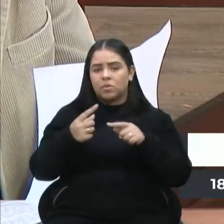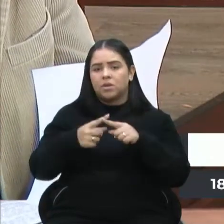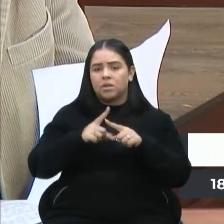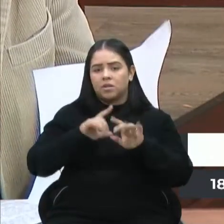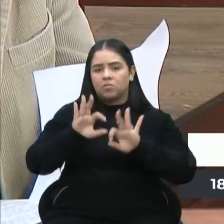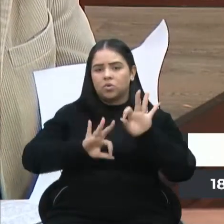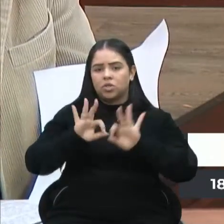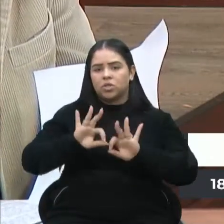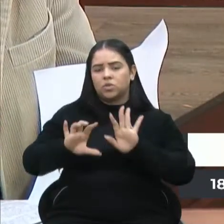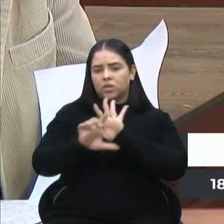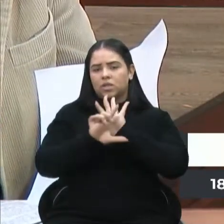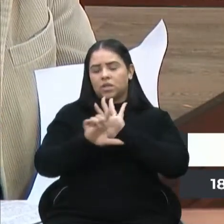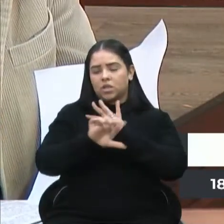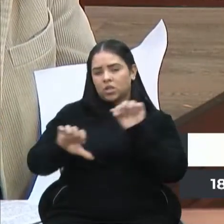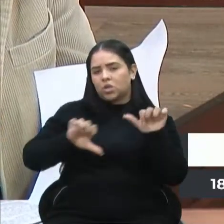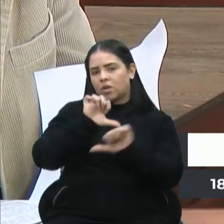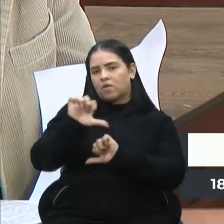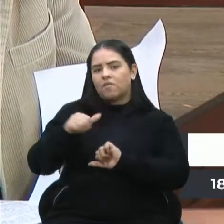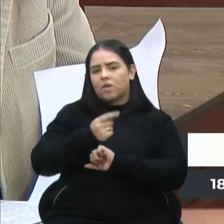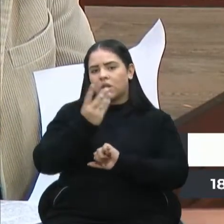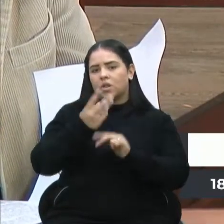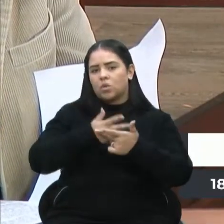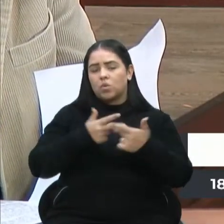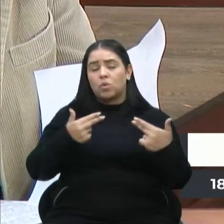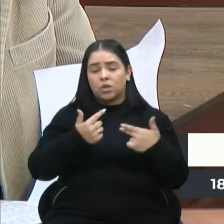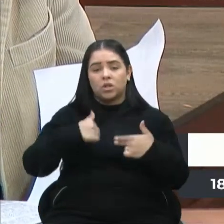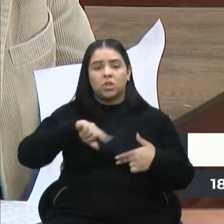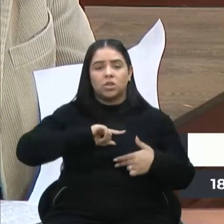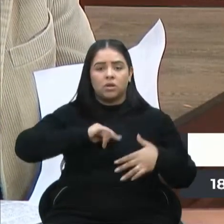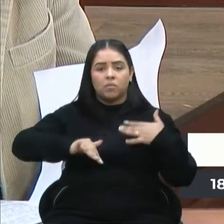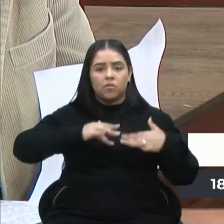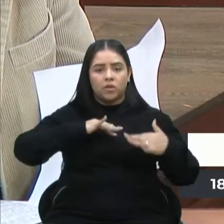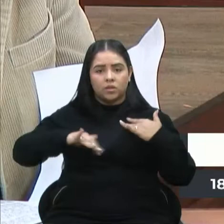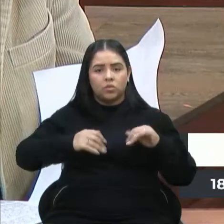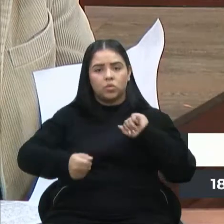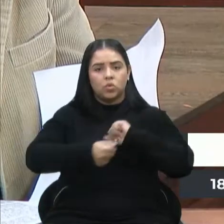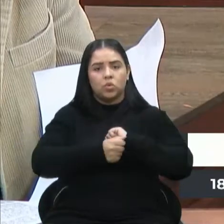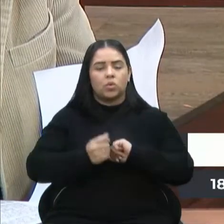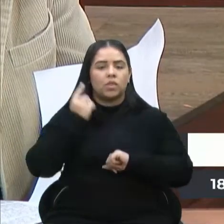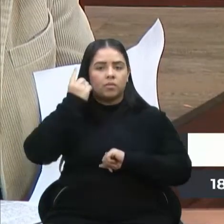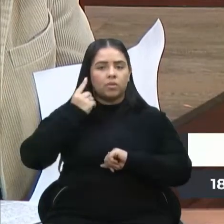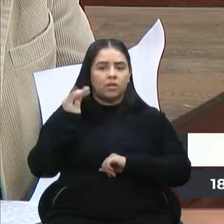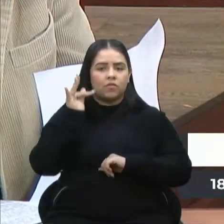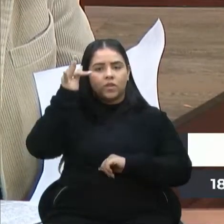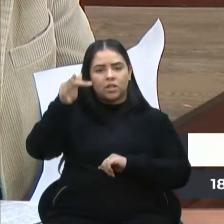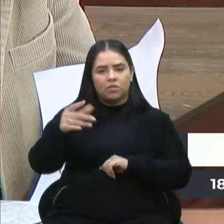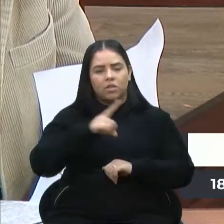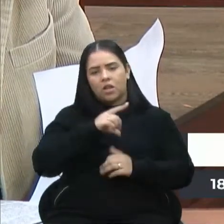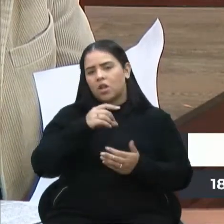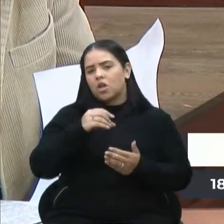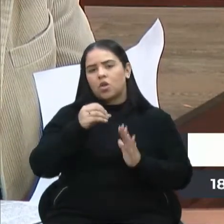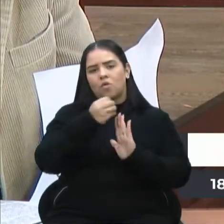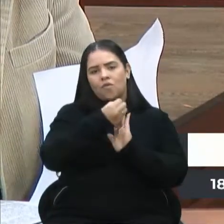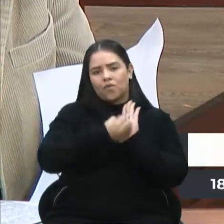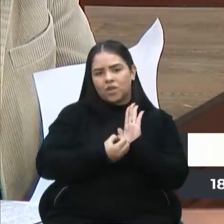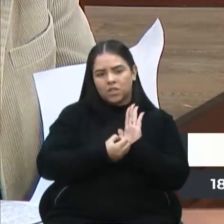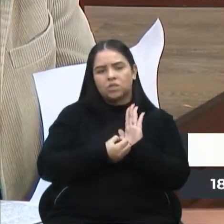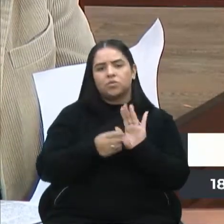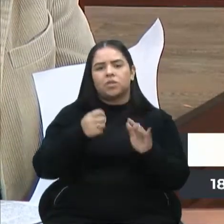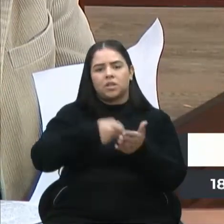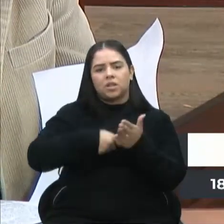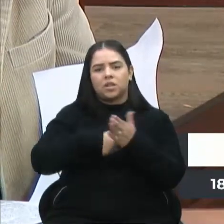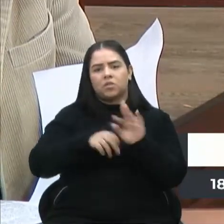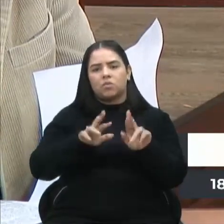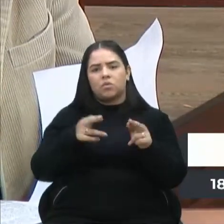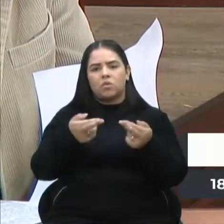que mudava várias questões lá. Lembro da mobilização que nós fizemos com os nossos deputados federais, inclusive encaminhando ofício, tentando fazer reuniões que